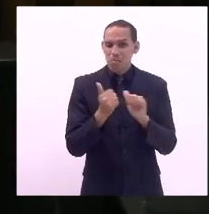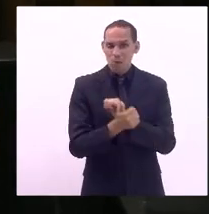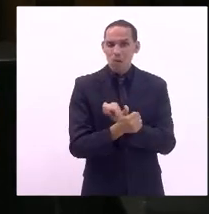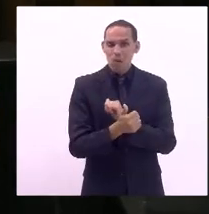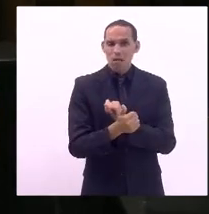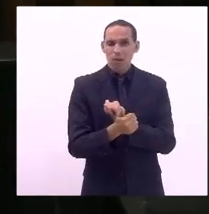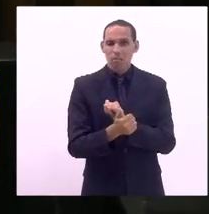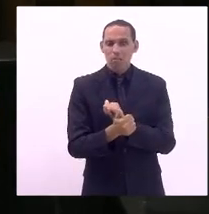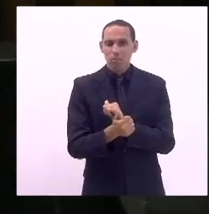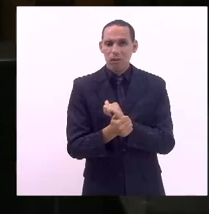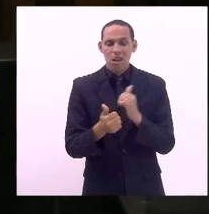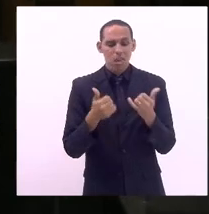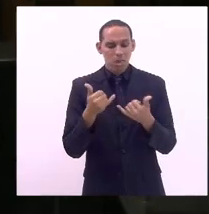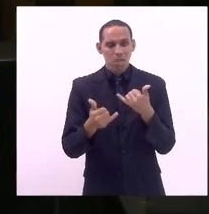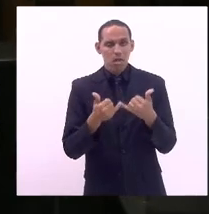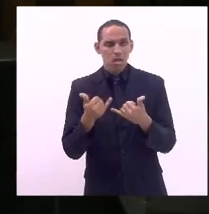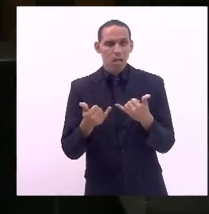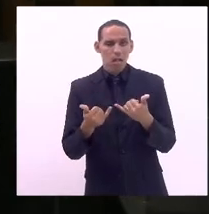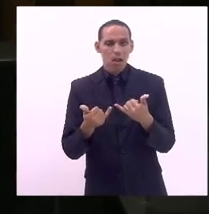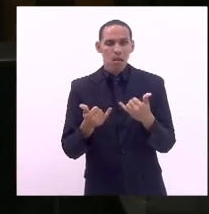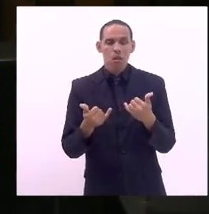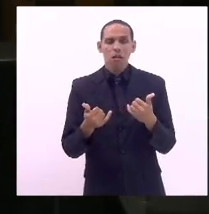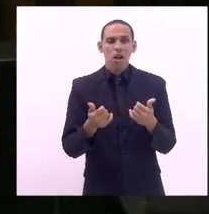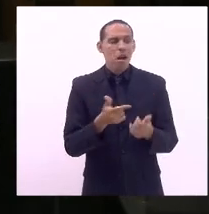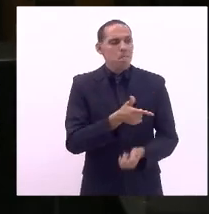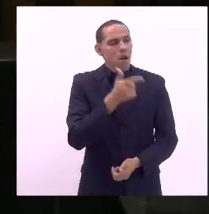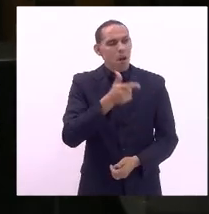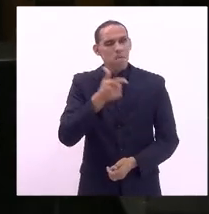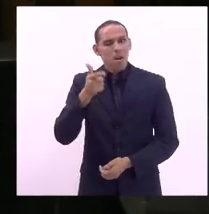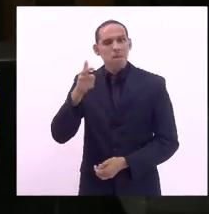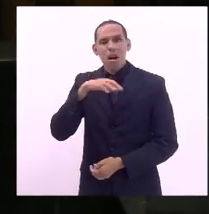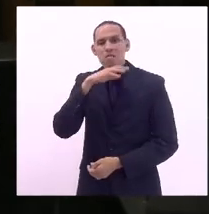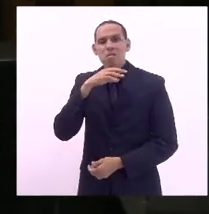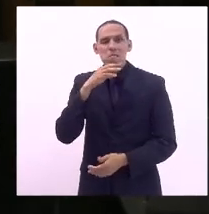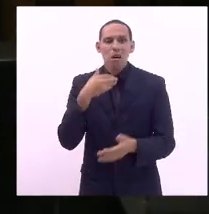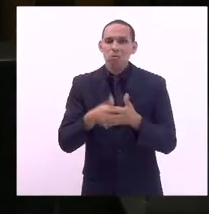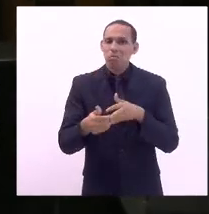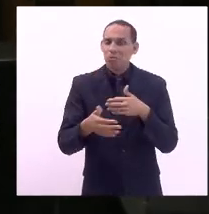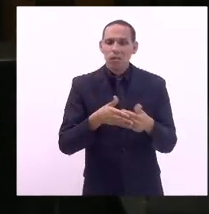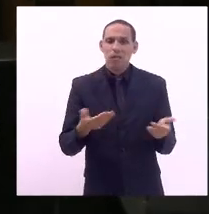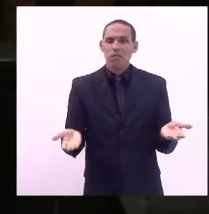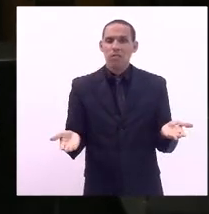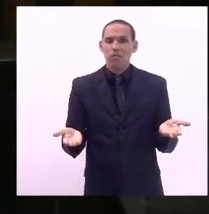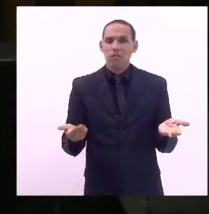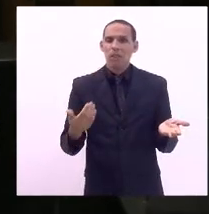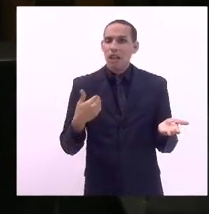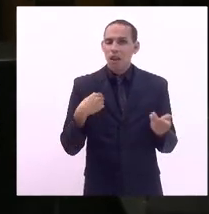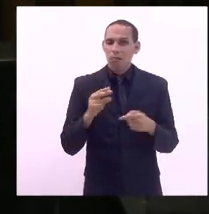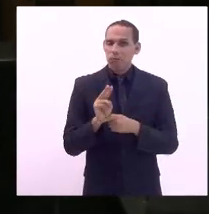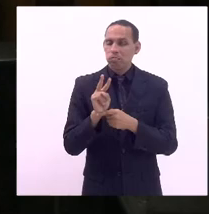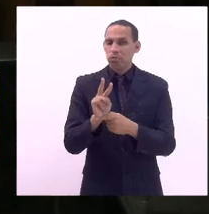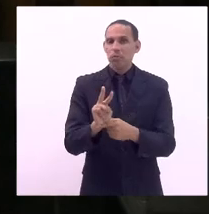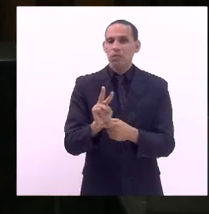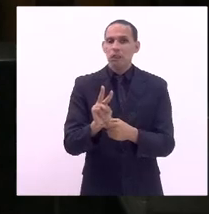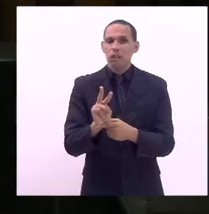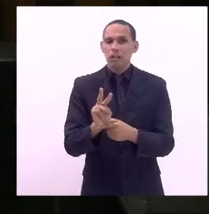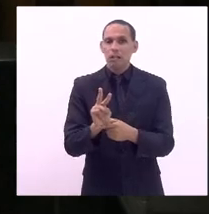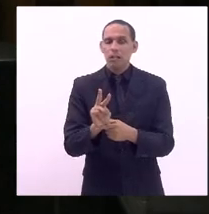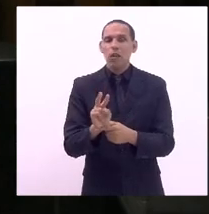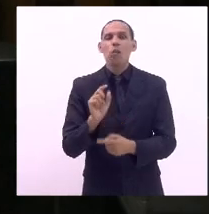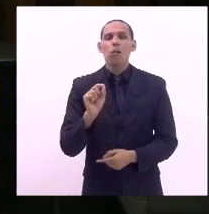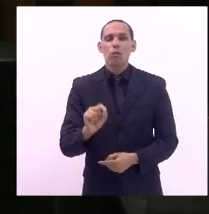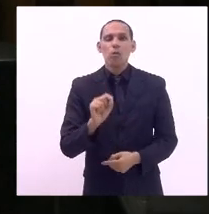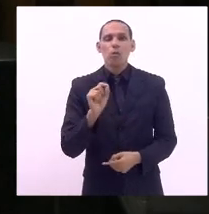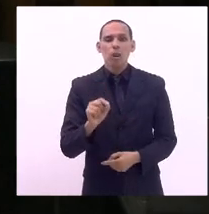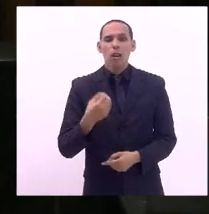como diversão, matar animais, quaisquer que sejam. Eu sou um defensor das